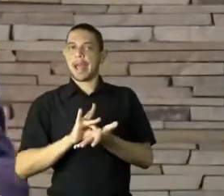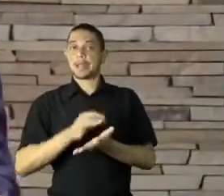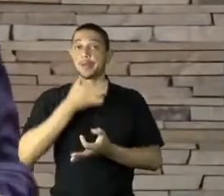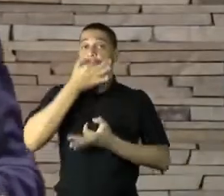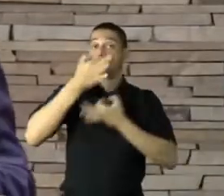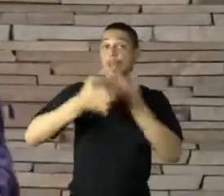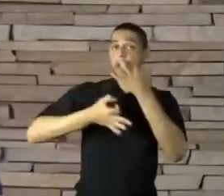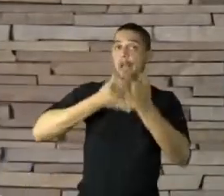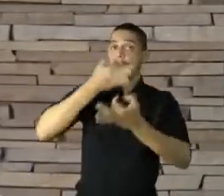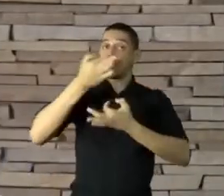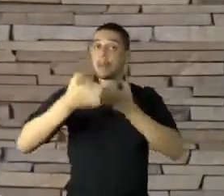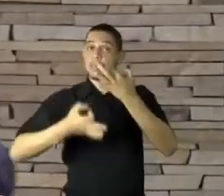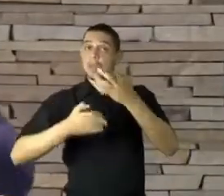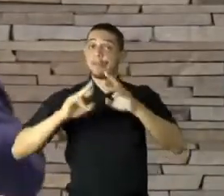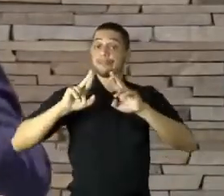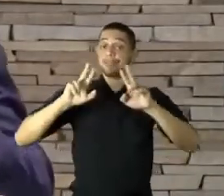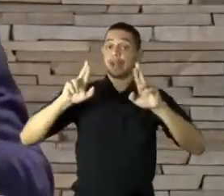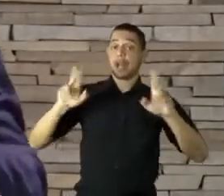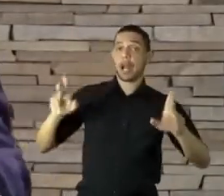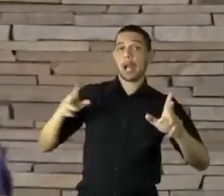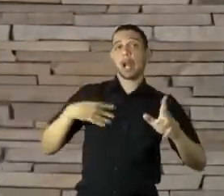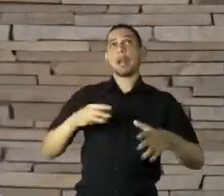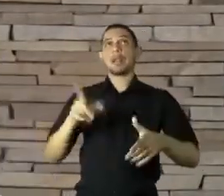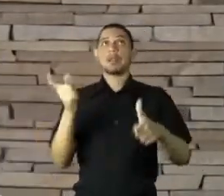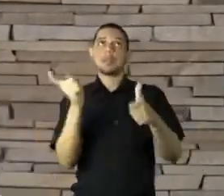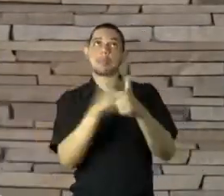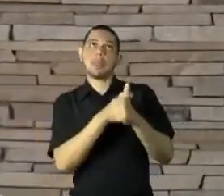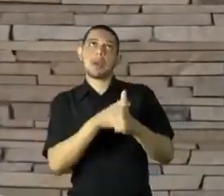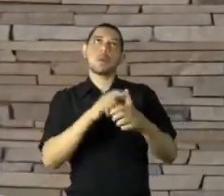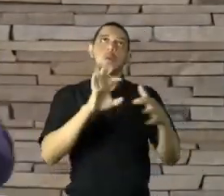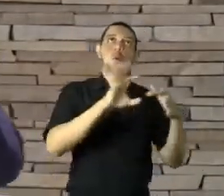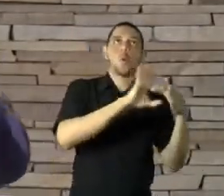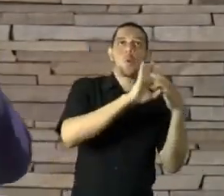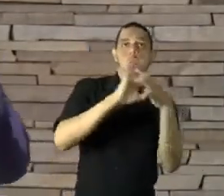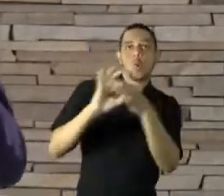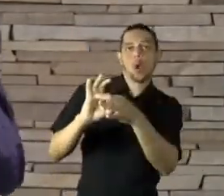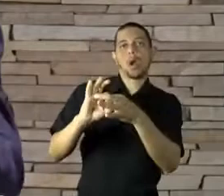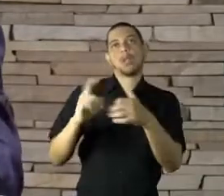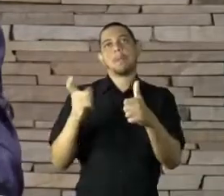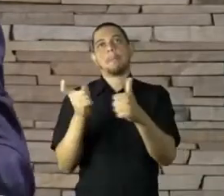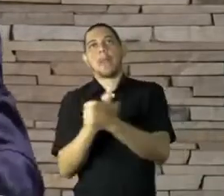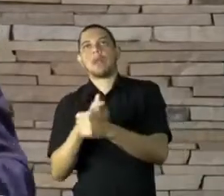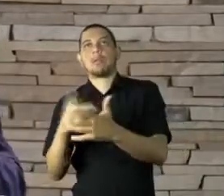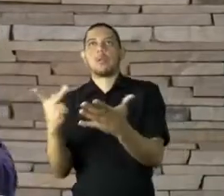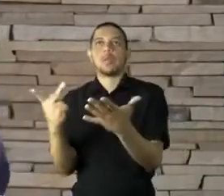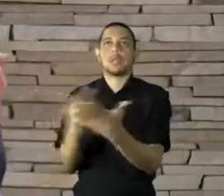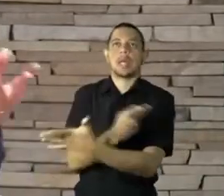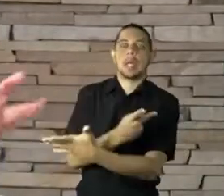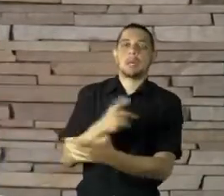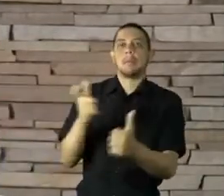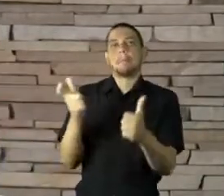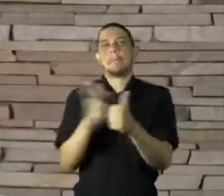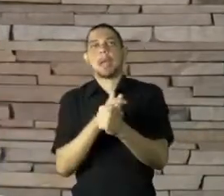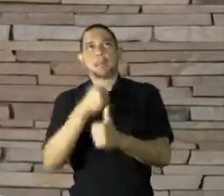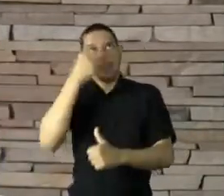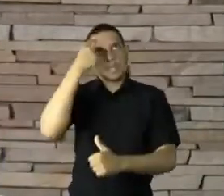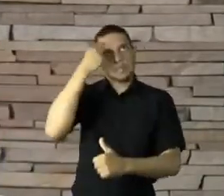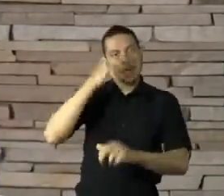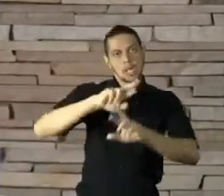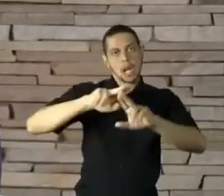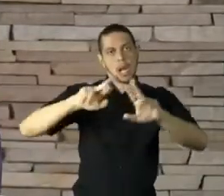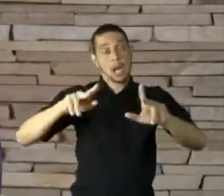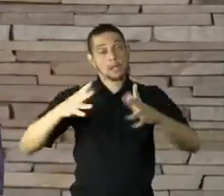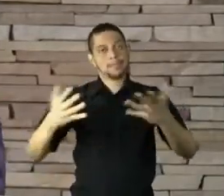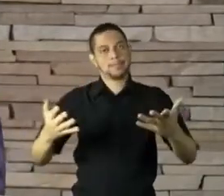situacional ou seja depende do contexto depende da circunstância depende da avaliação de cada um em outras palavras